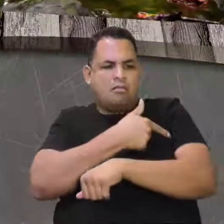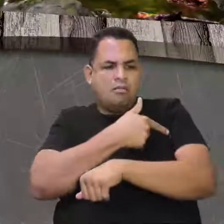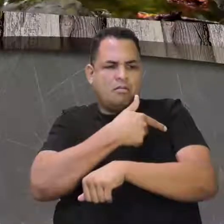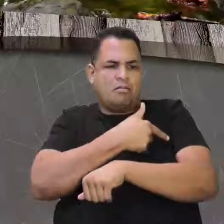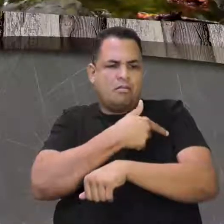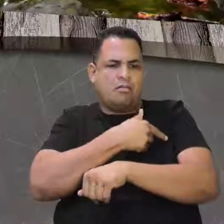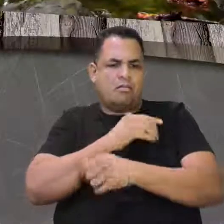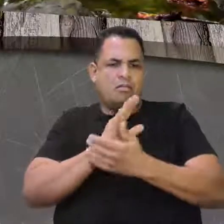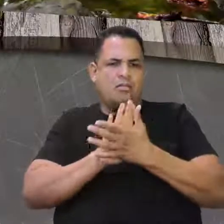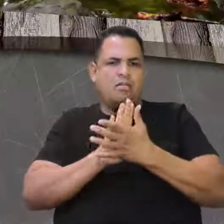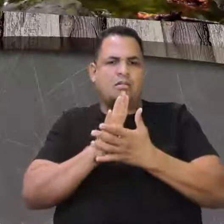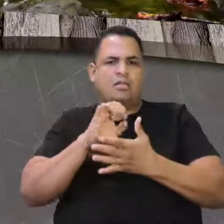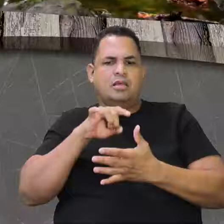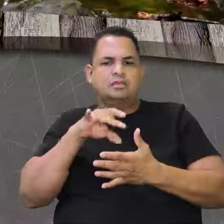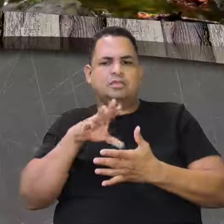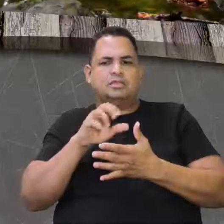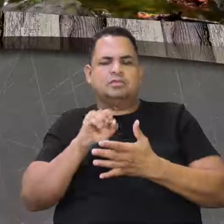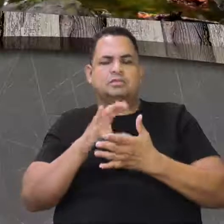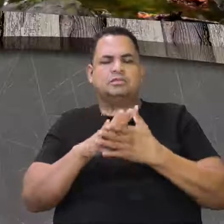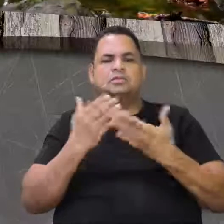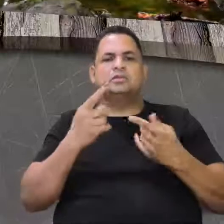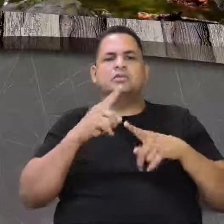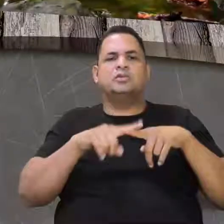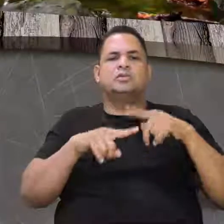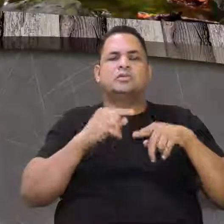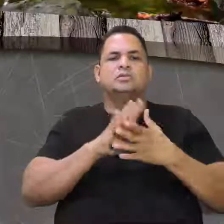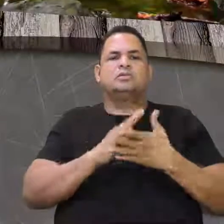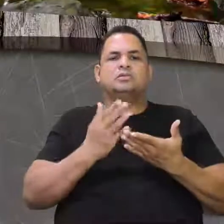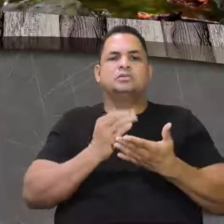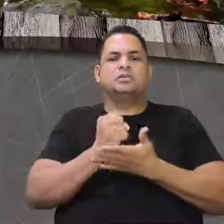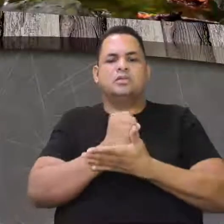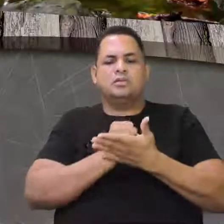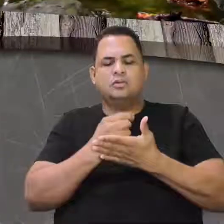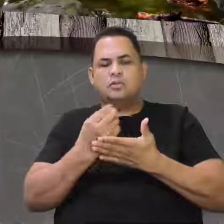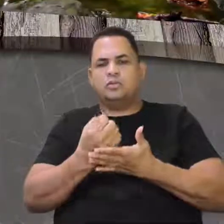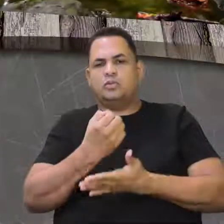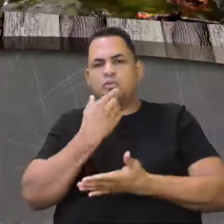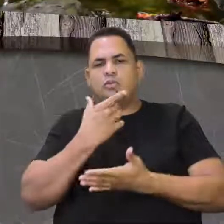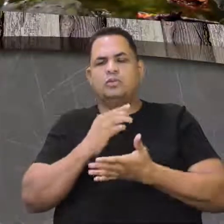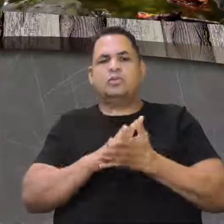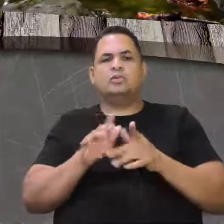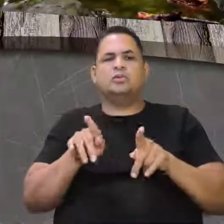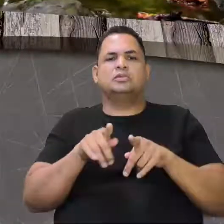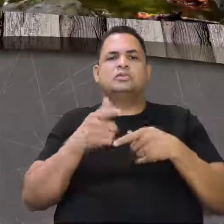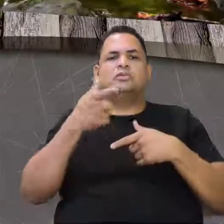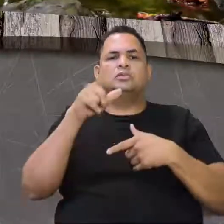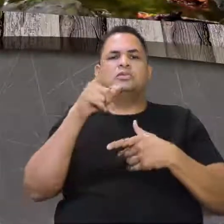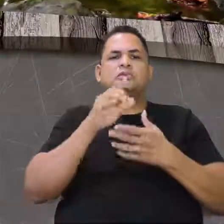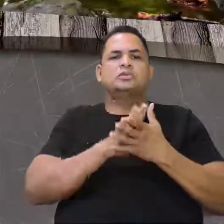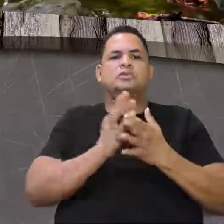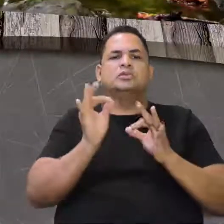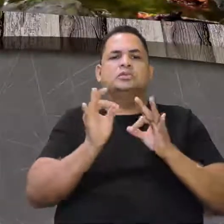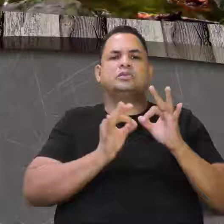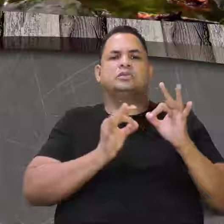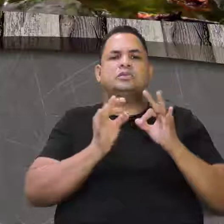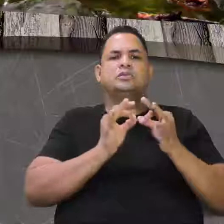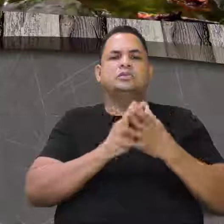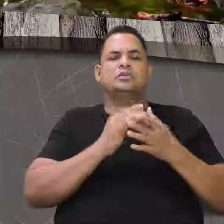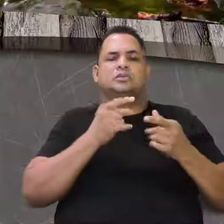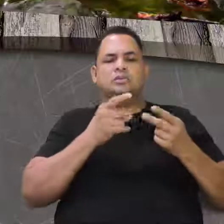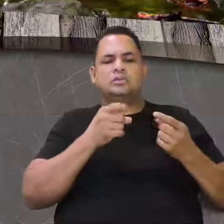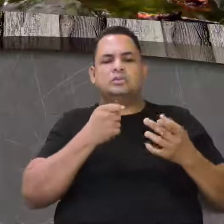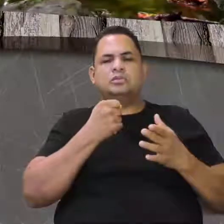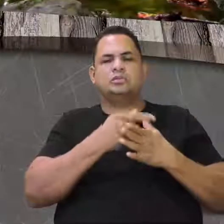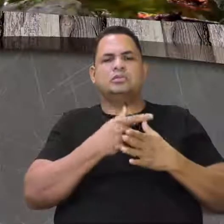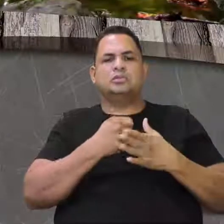seja, para outros tipos de produtos que podem servir farmaceuticamente ou em outras formas de